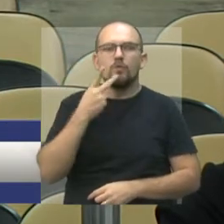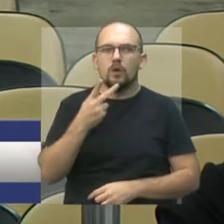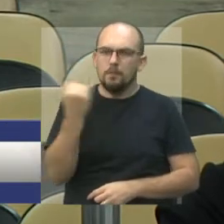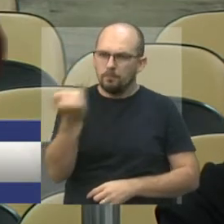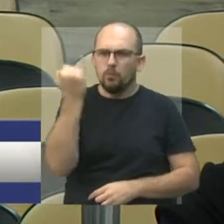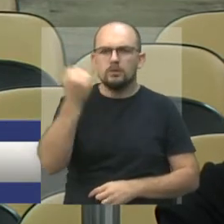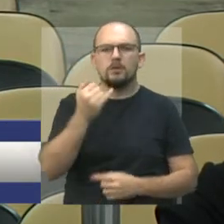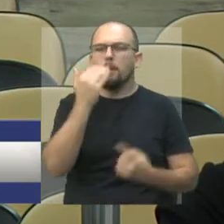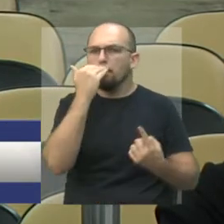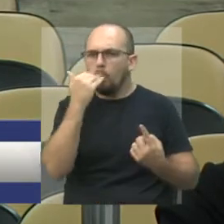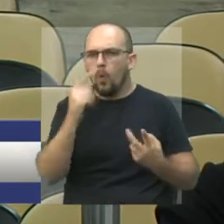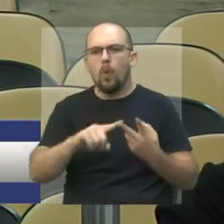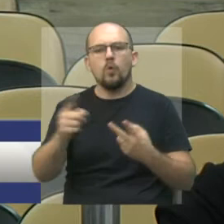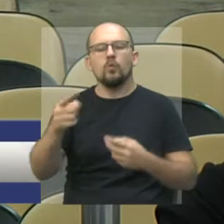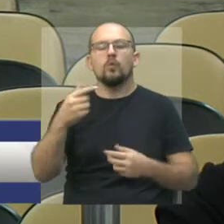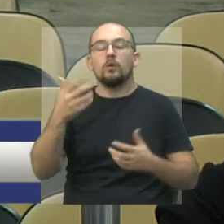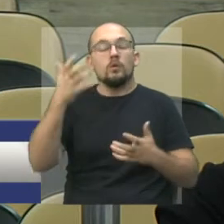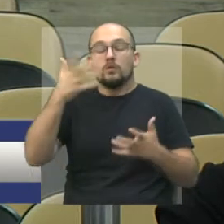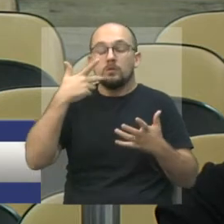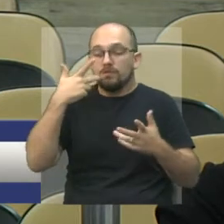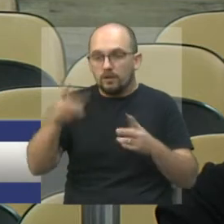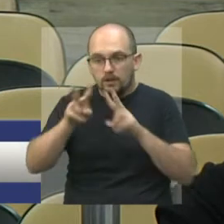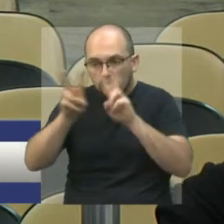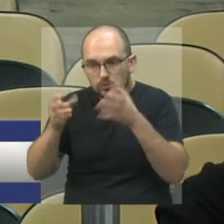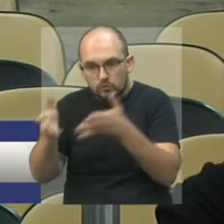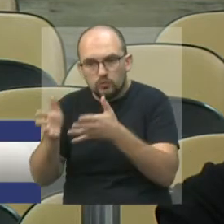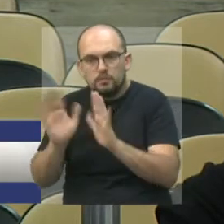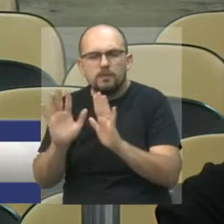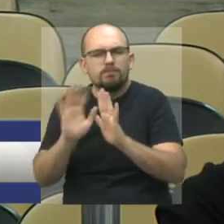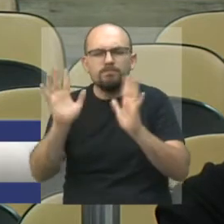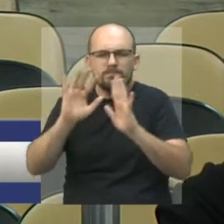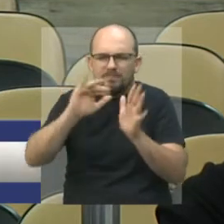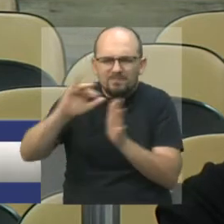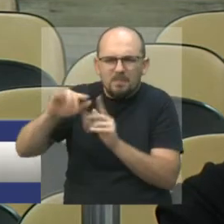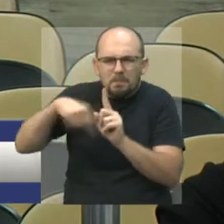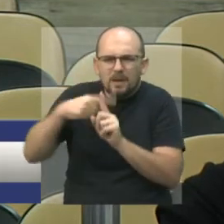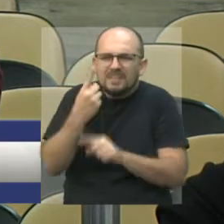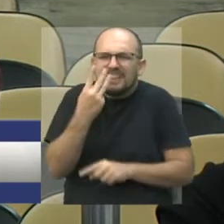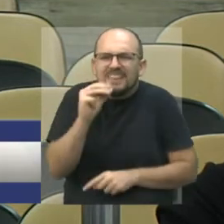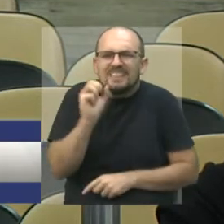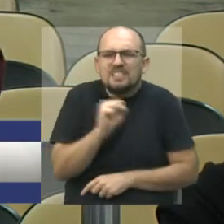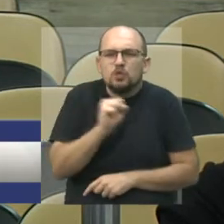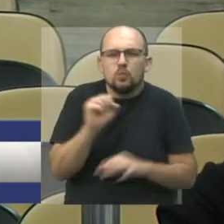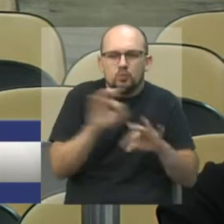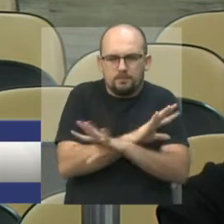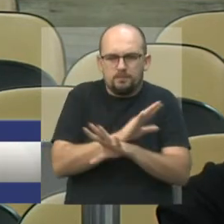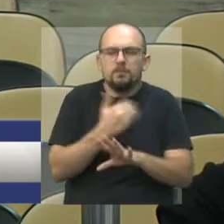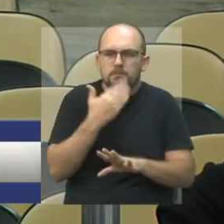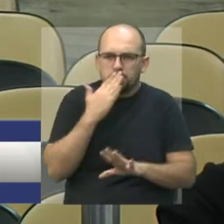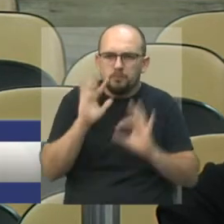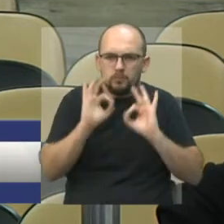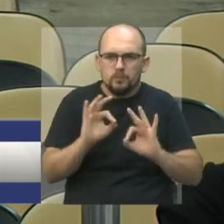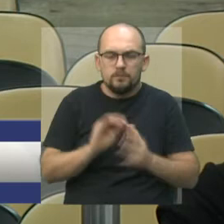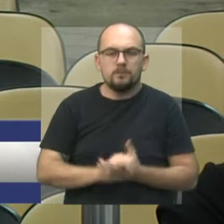importante, o Borgo, era algo que eu queria falar, mas eu vou aqui, só mais 30 segundos eu finalizo, prometo.